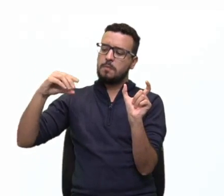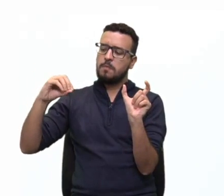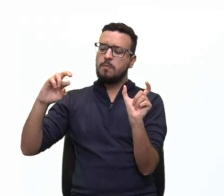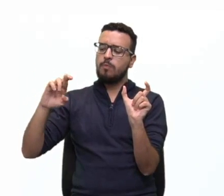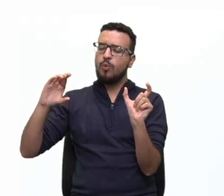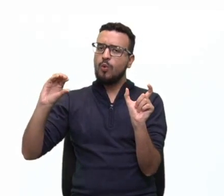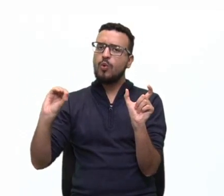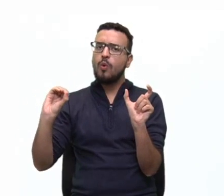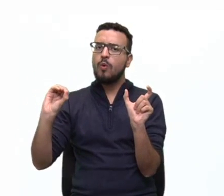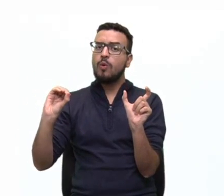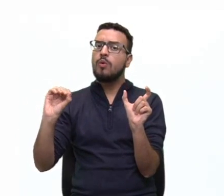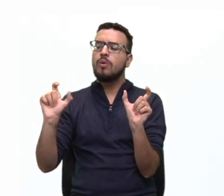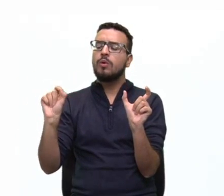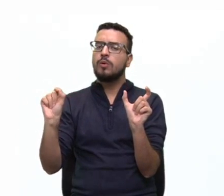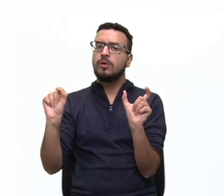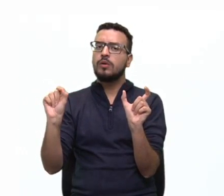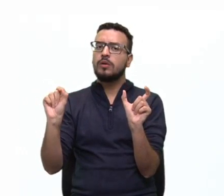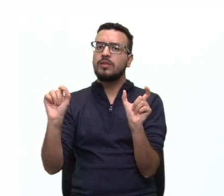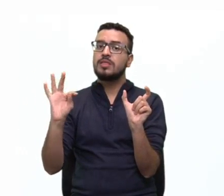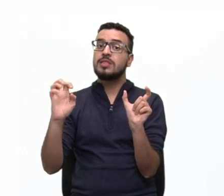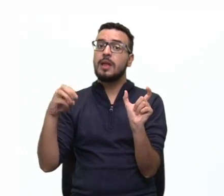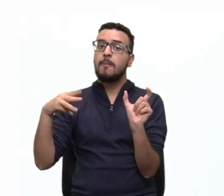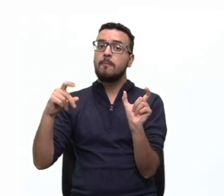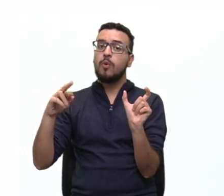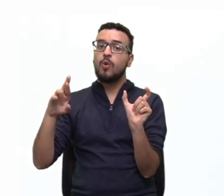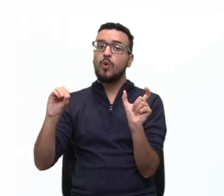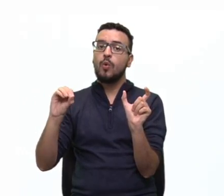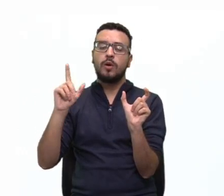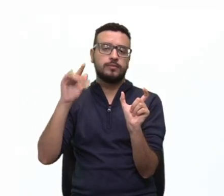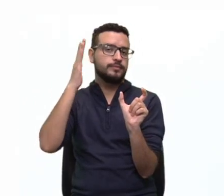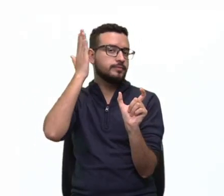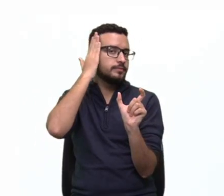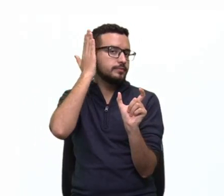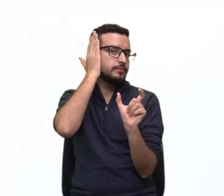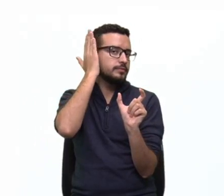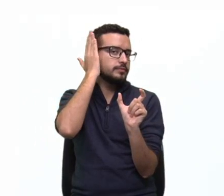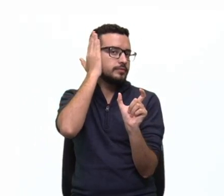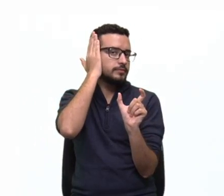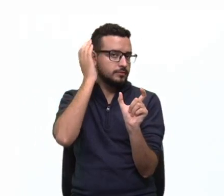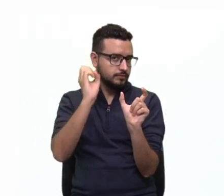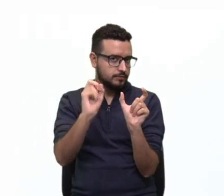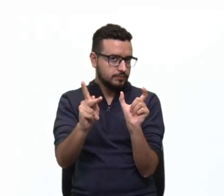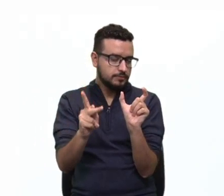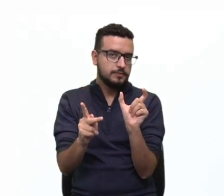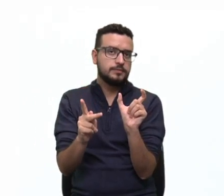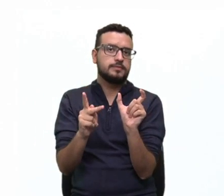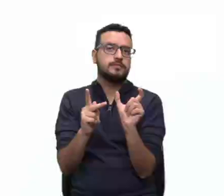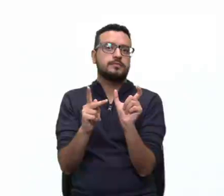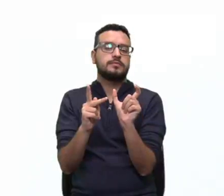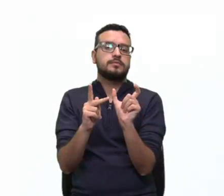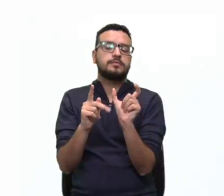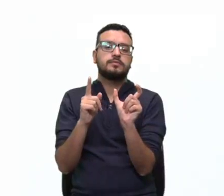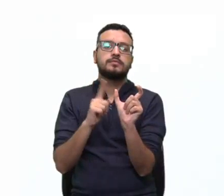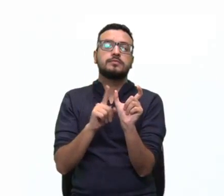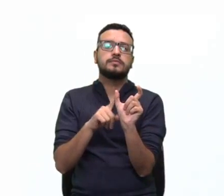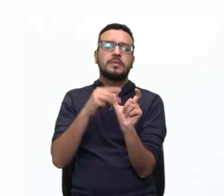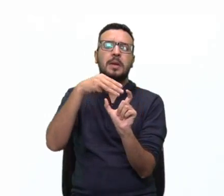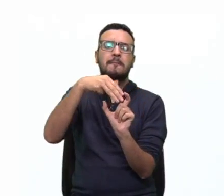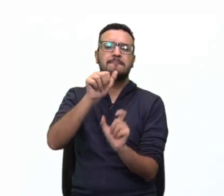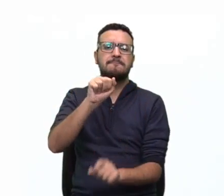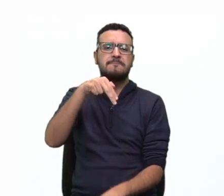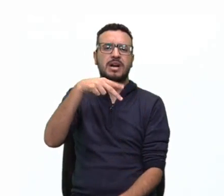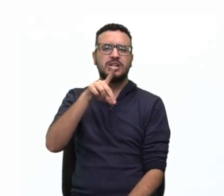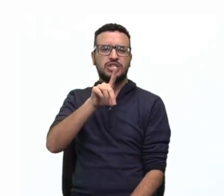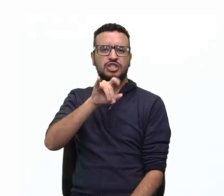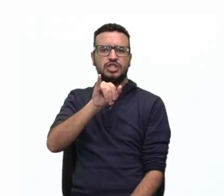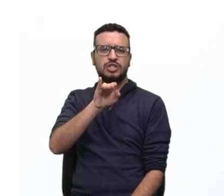temporo, qual osso te lembra? O osso temporal, tá certo? E